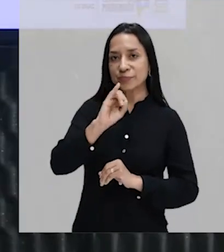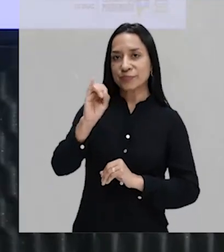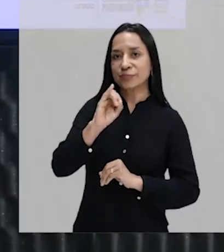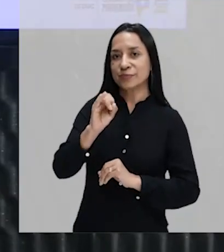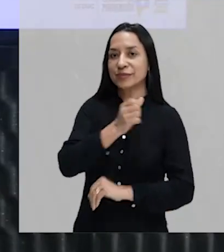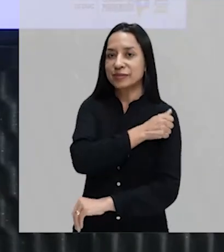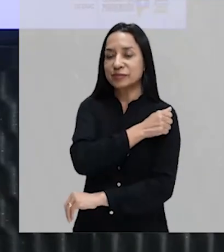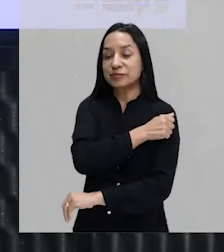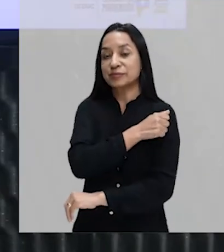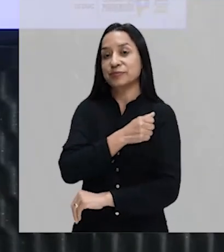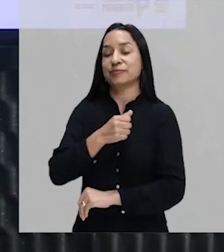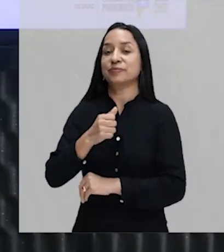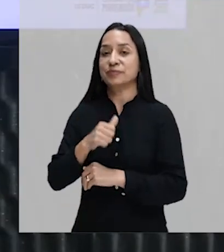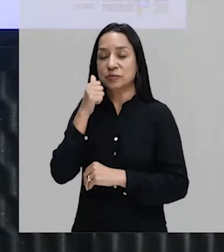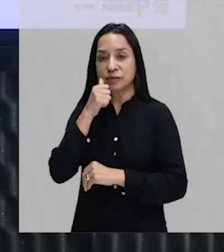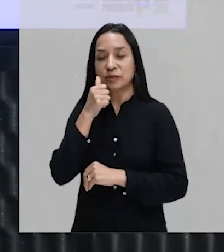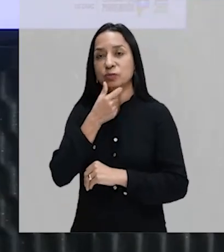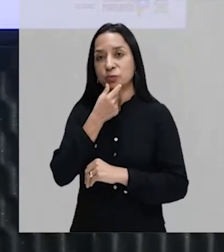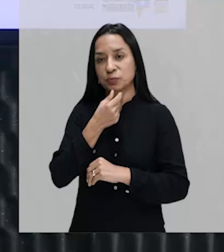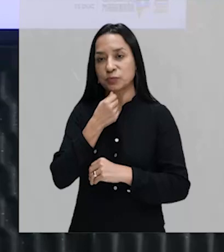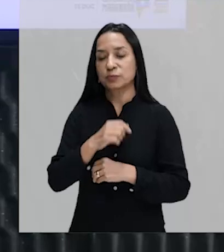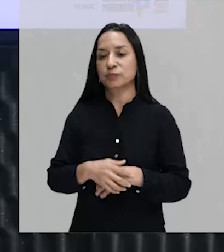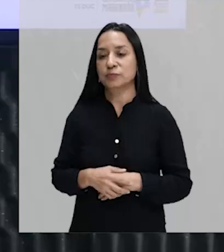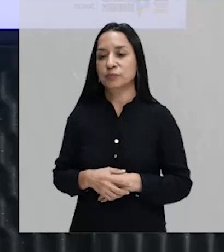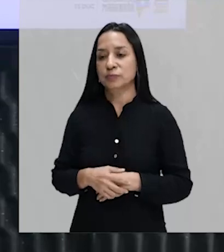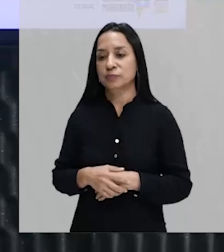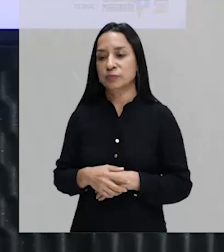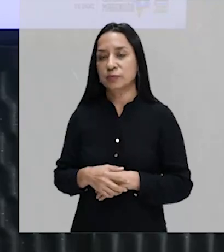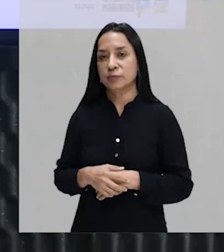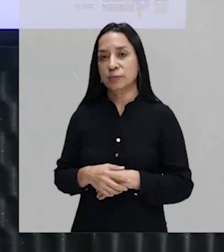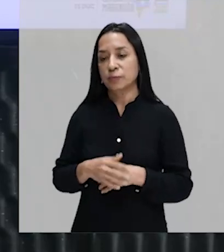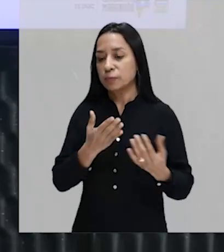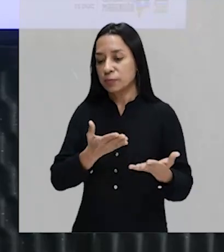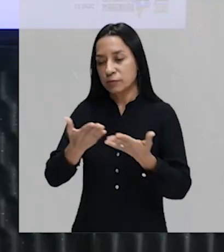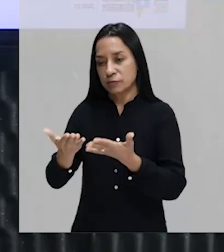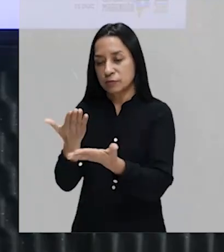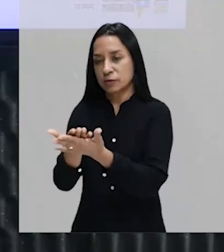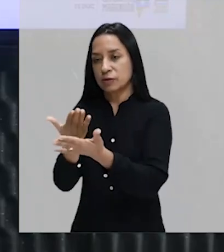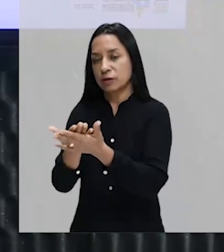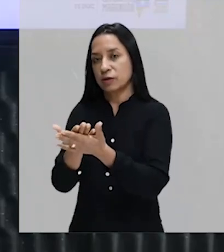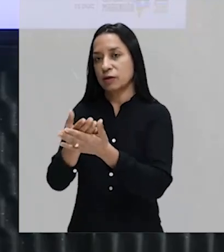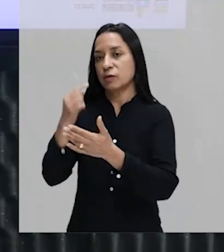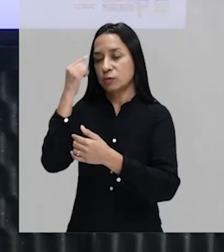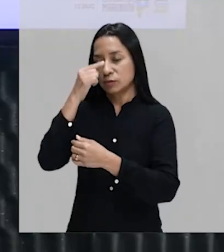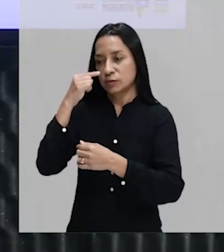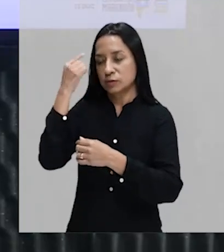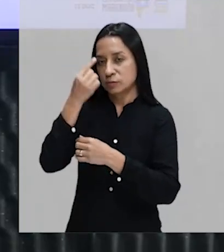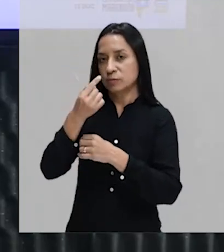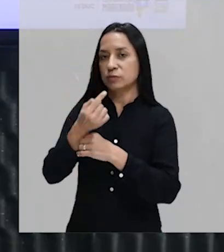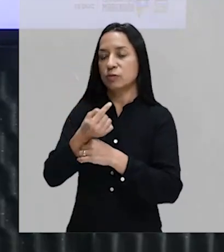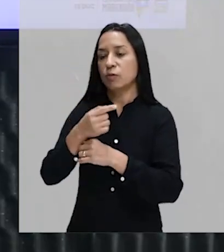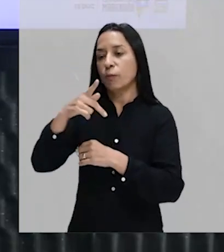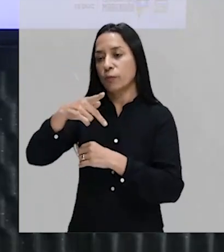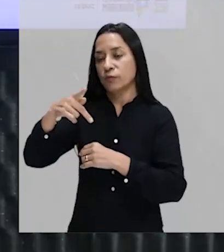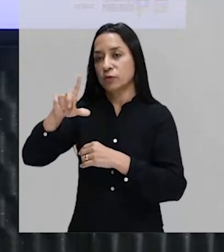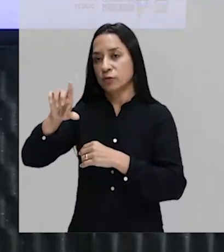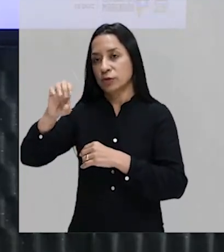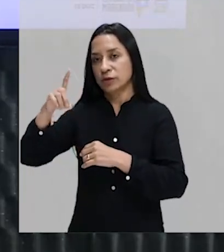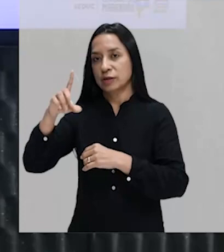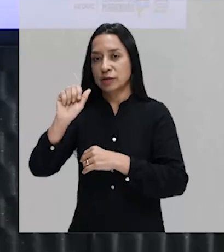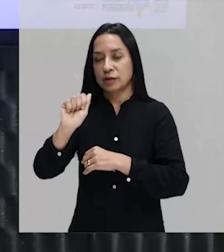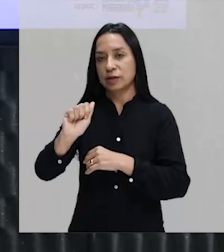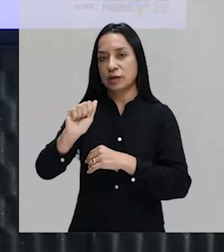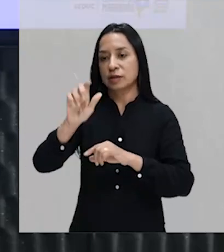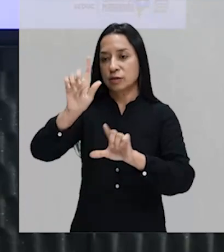chicos e chicas, bem-vindos à classe de espanhol de hoje. Professora Leda Jane aqui na área do hashtag Fique em Casa Aprendendo na TV Educação,